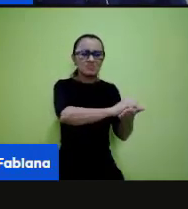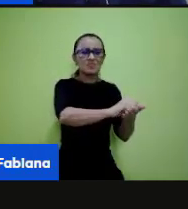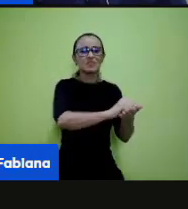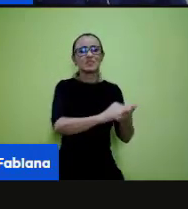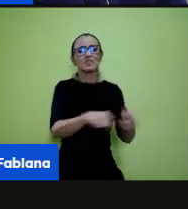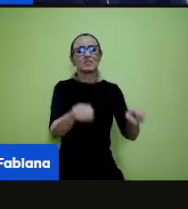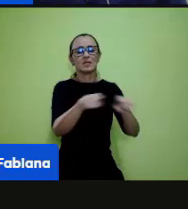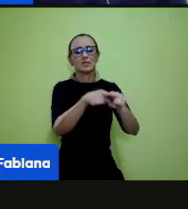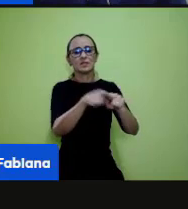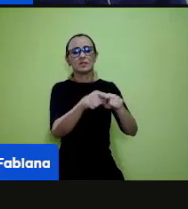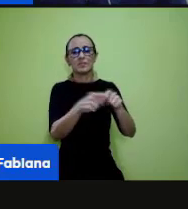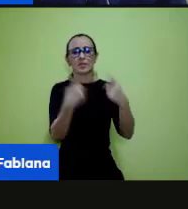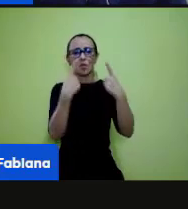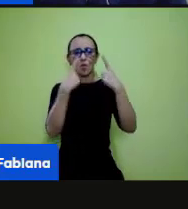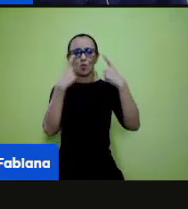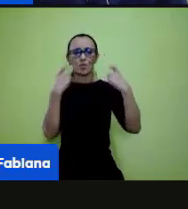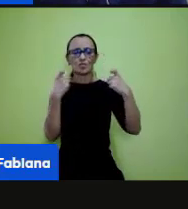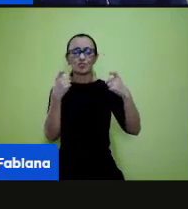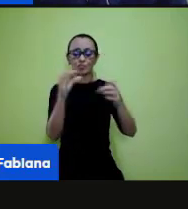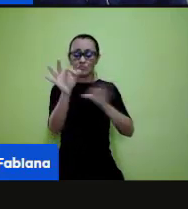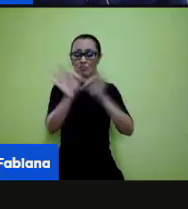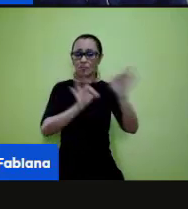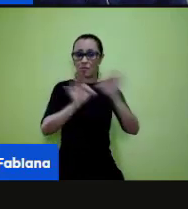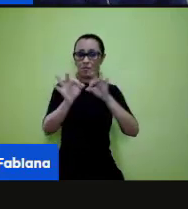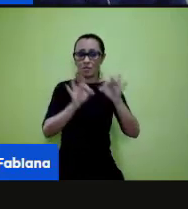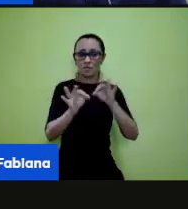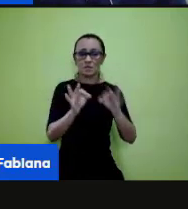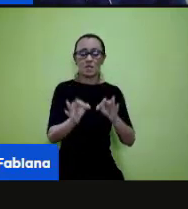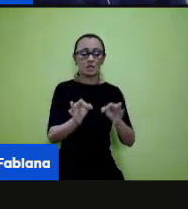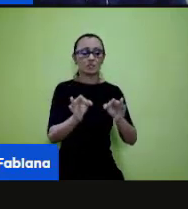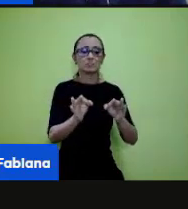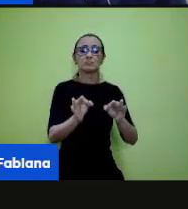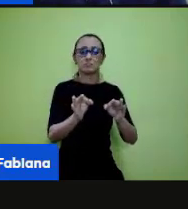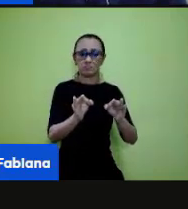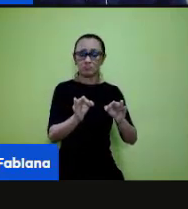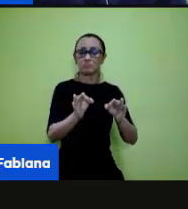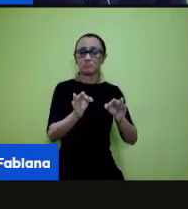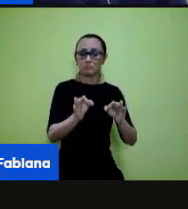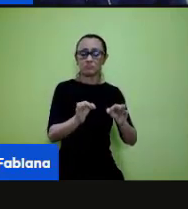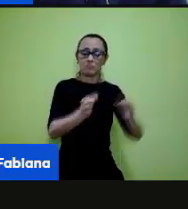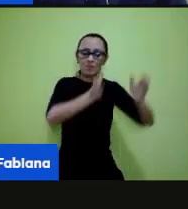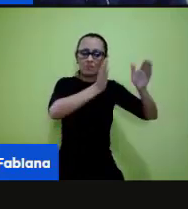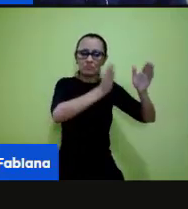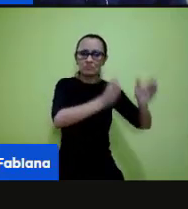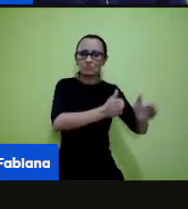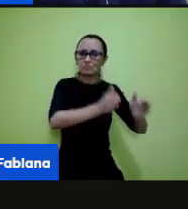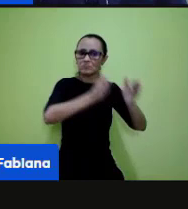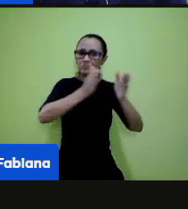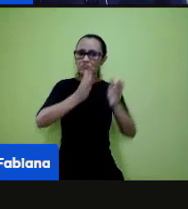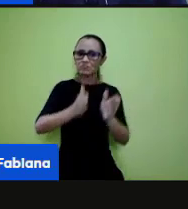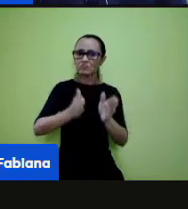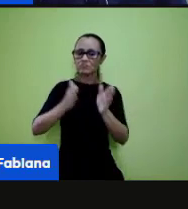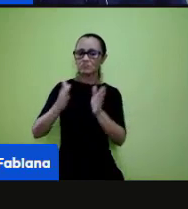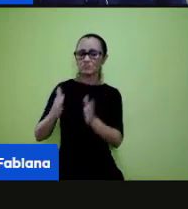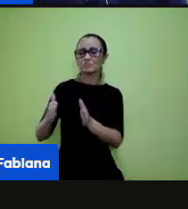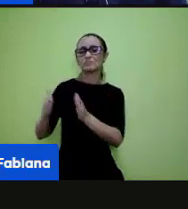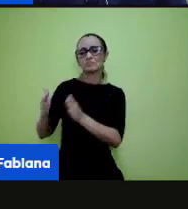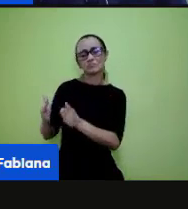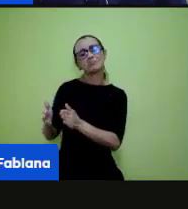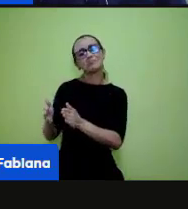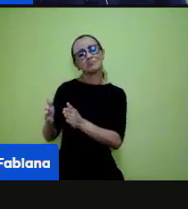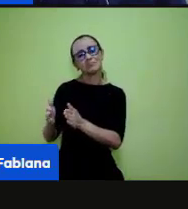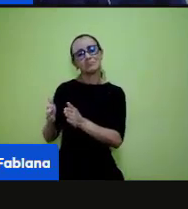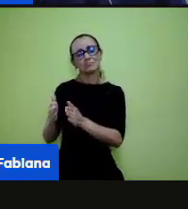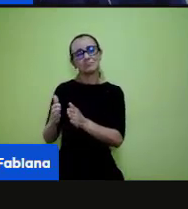seletiva, onde dá destinação adequada dos criadouros. Quando a gente faz a coleta seletiva, quando a gente dá destino adequado